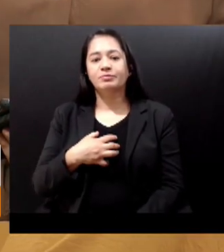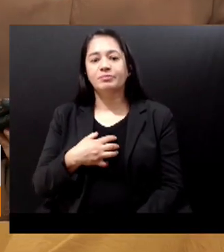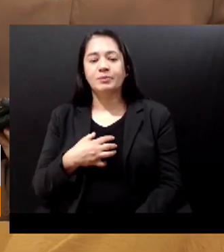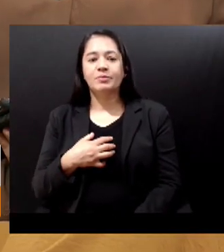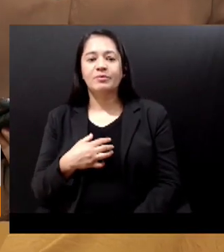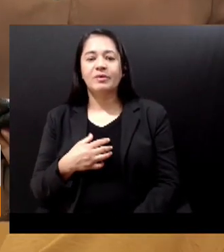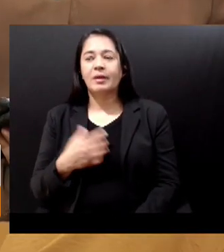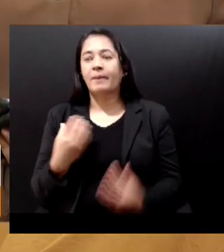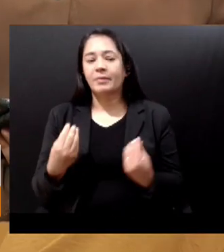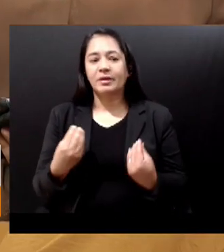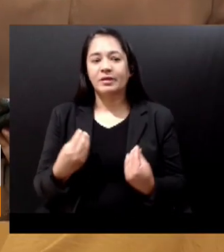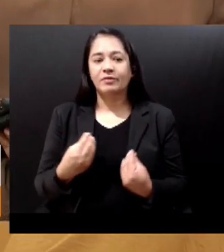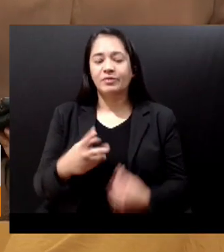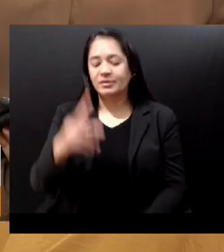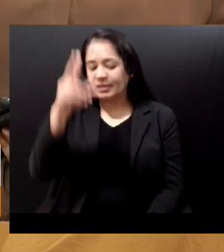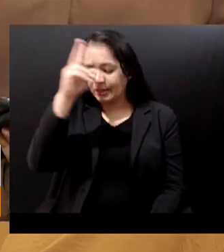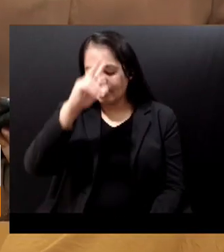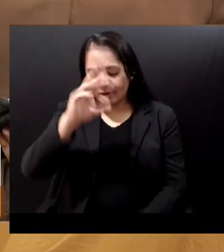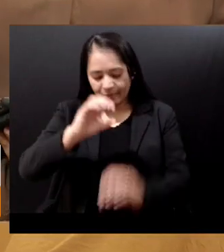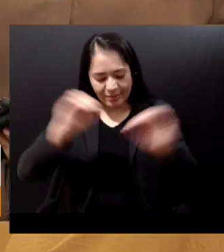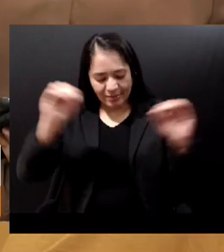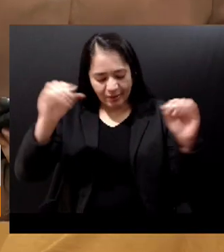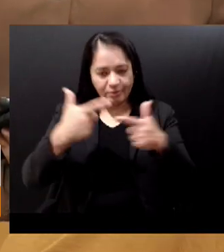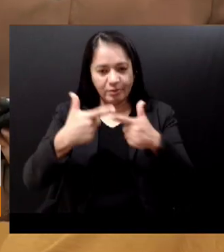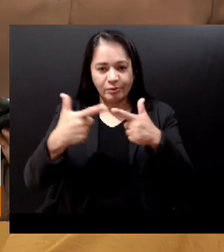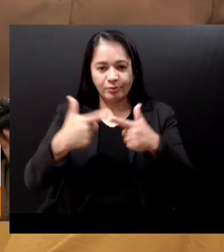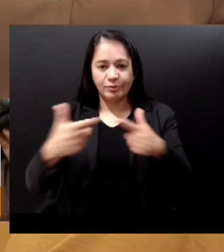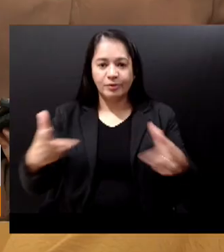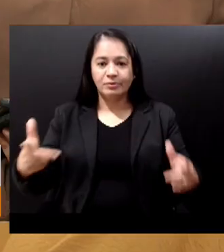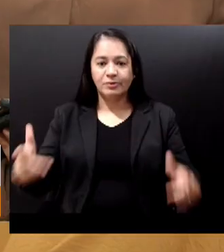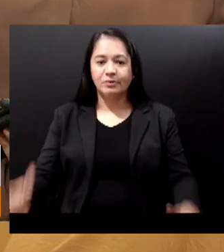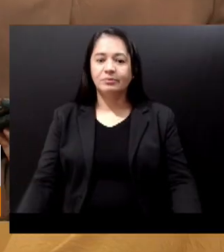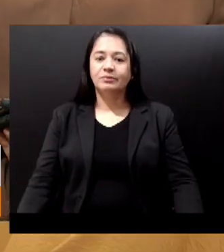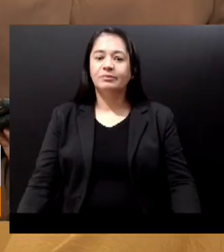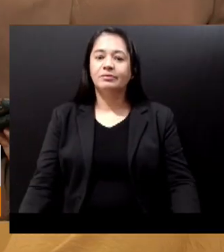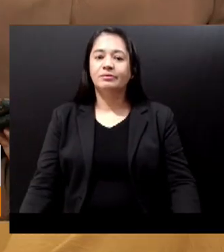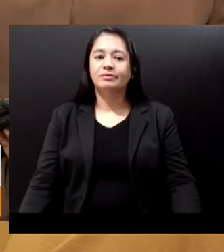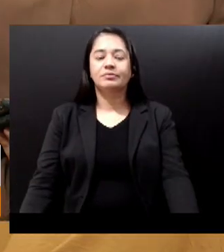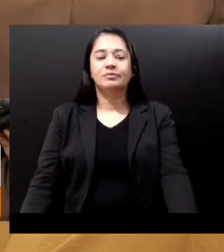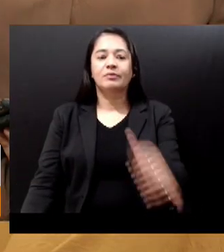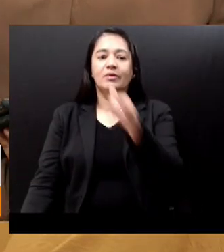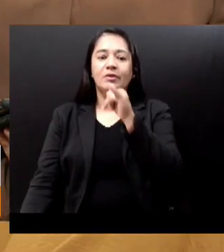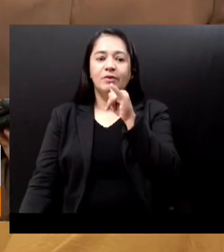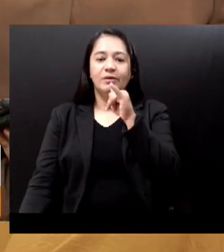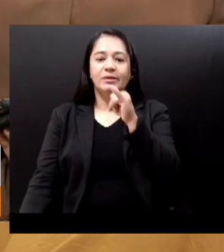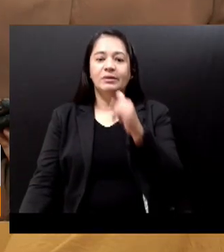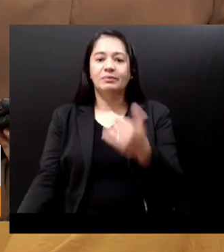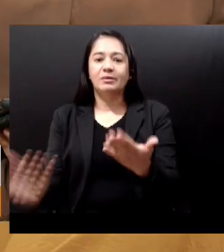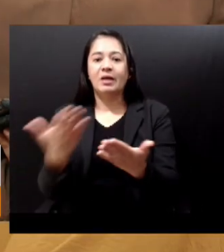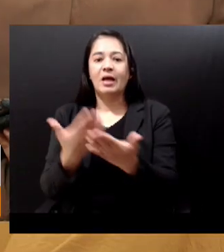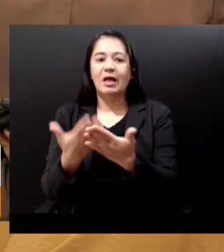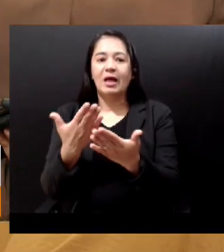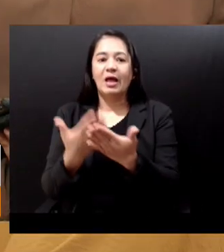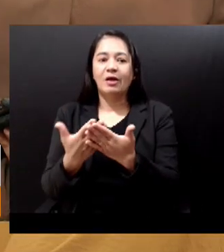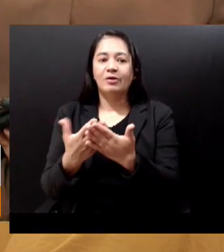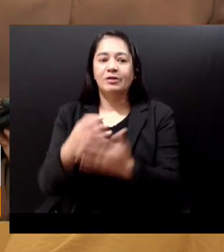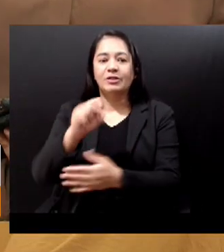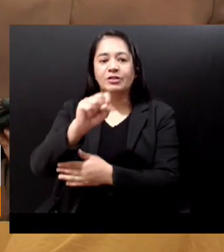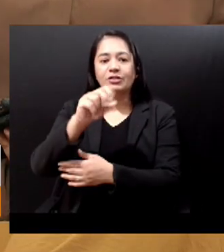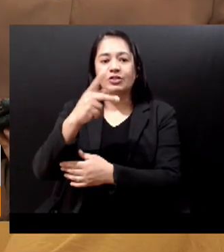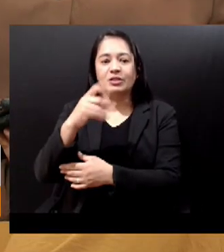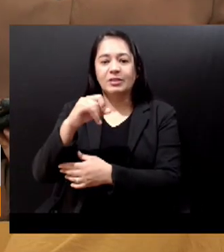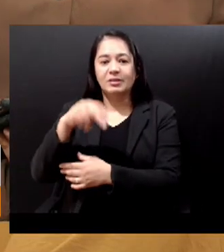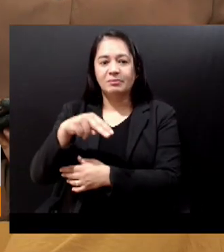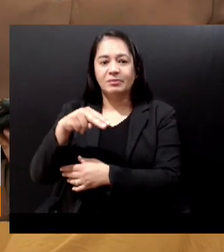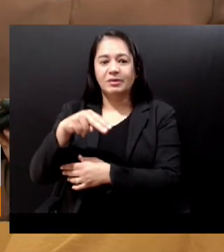lembre muito dos problemas que você tem naquele momento. Um Aham. exemplo é a aula de spinning, que a aula de spinning ela é um pouco sensorial também. Sim.